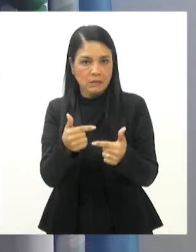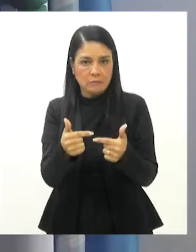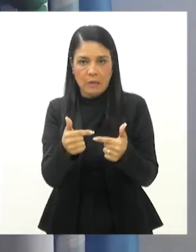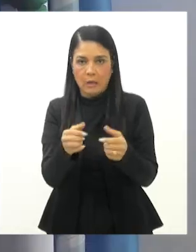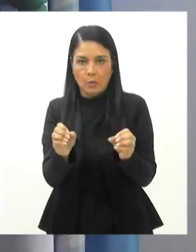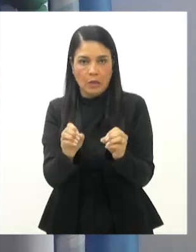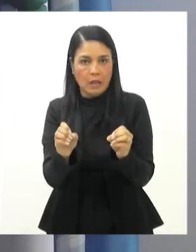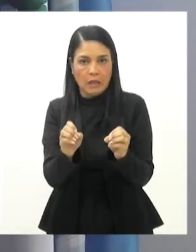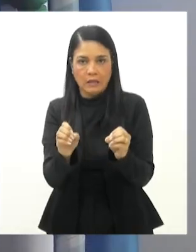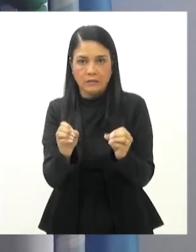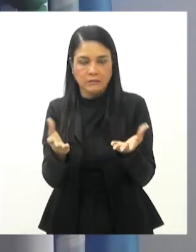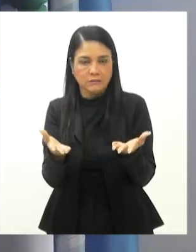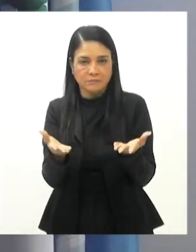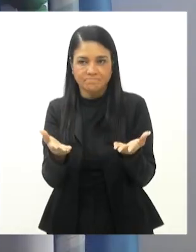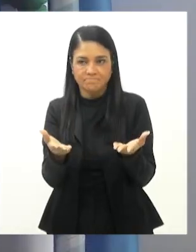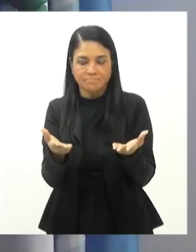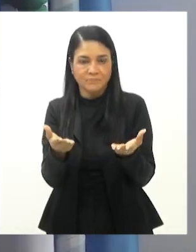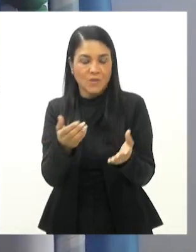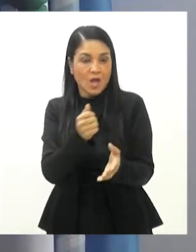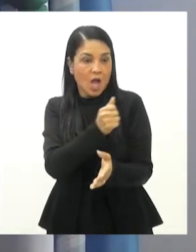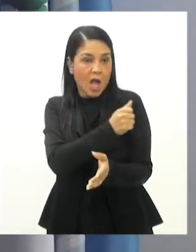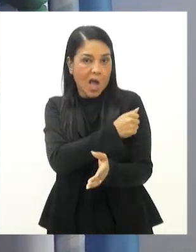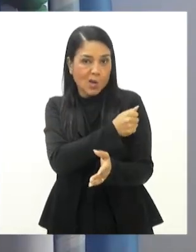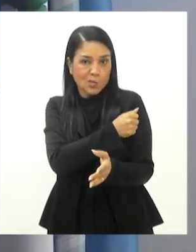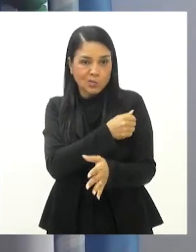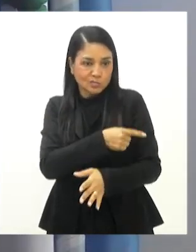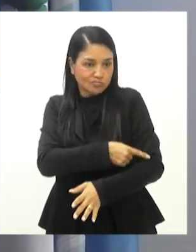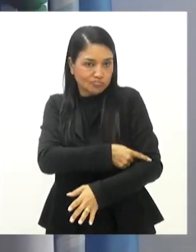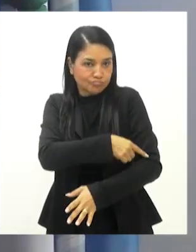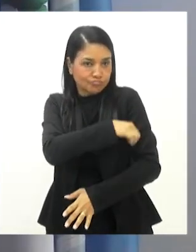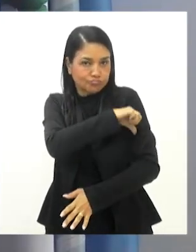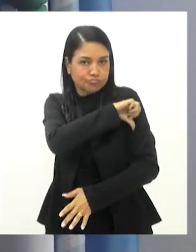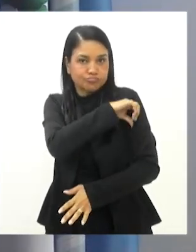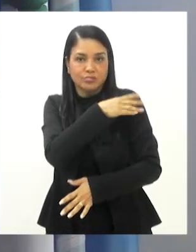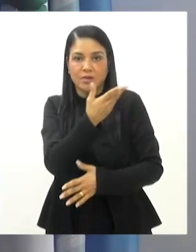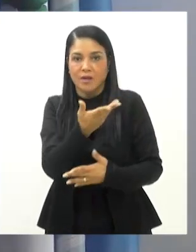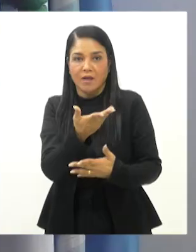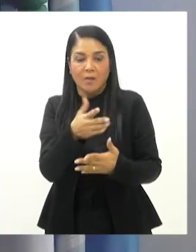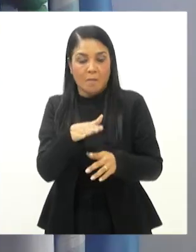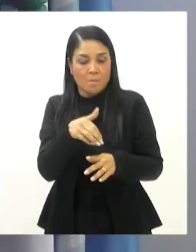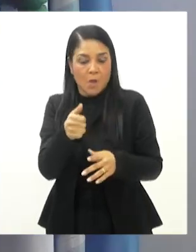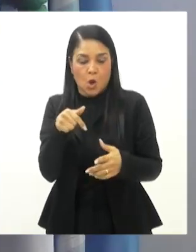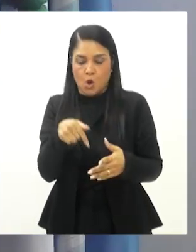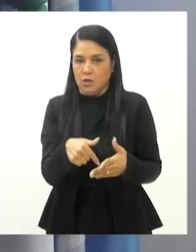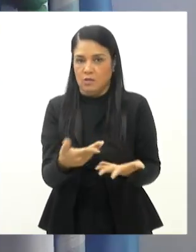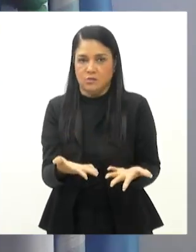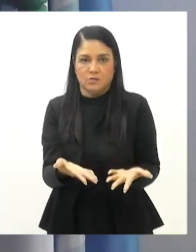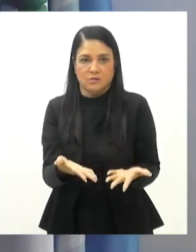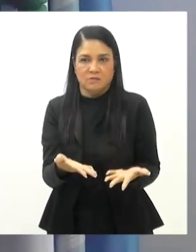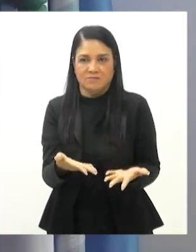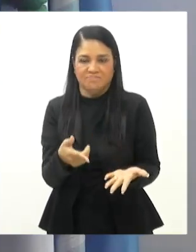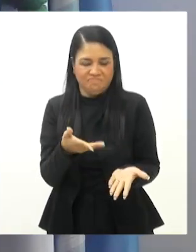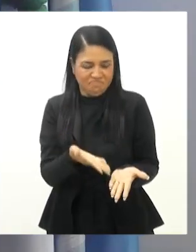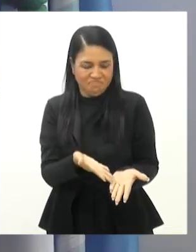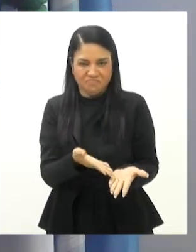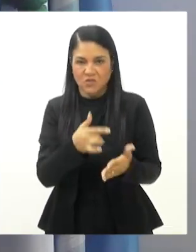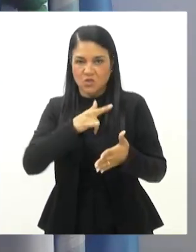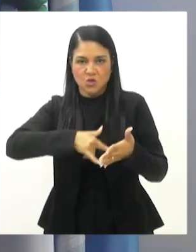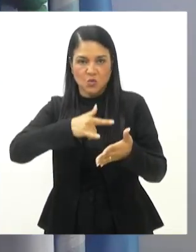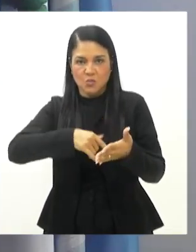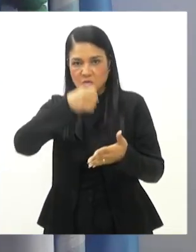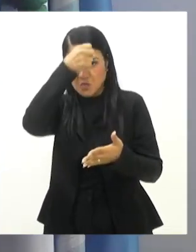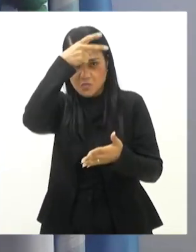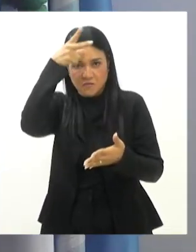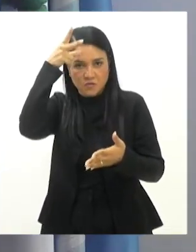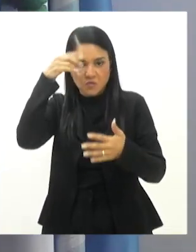primário. Qualquer aluno do maternal consegue fazer algo melhor do que essa porcaria, essa imundície que a Prefeitura